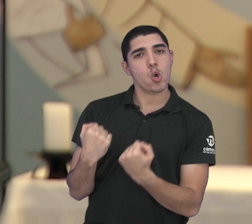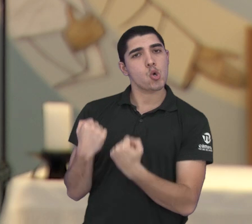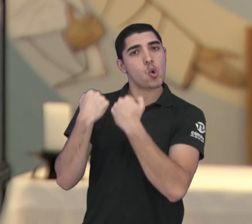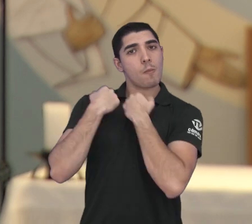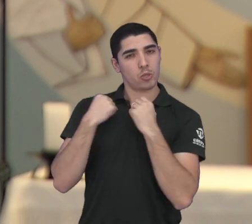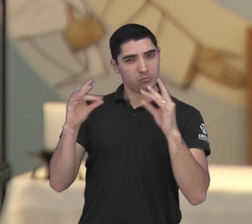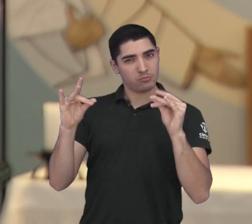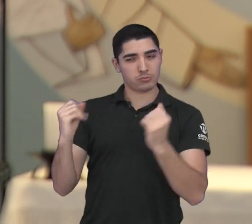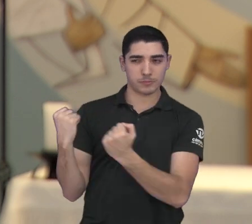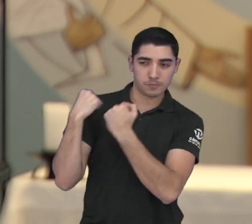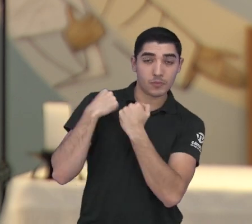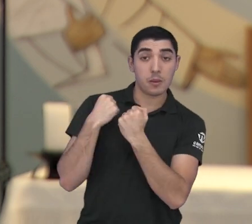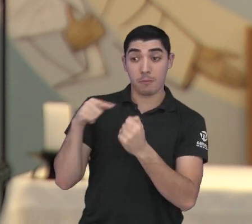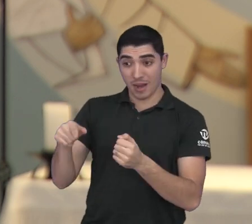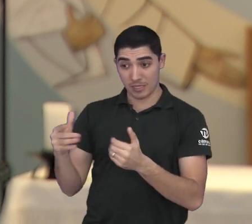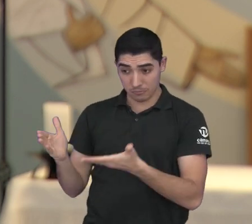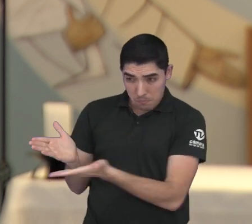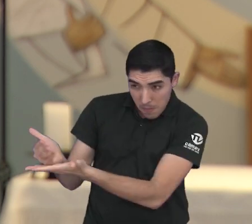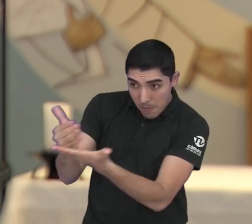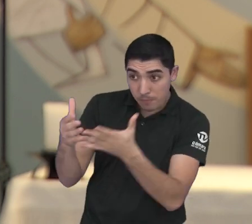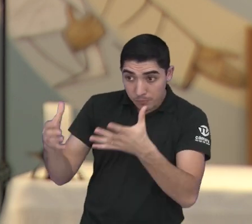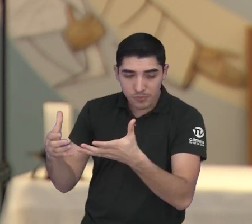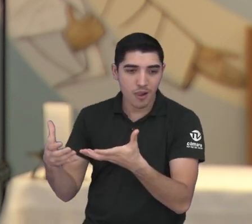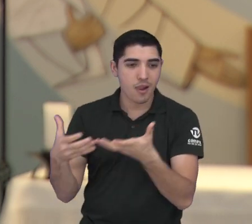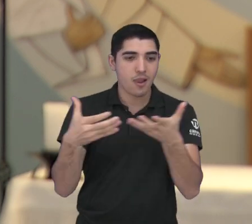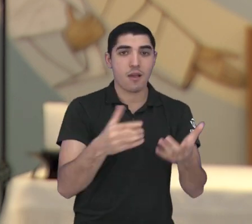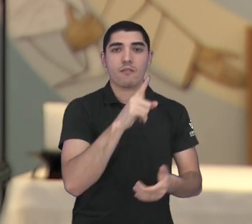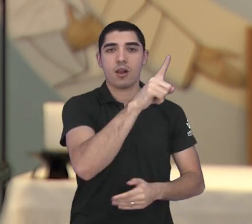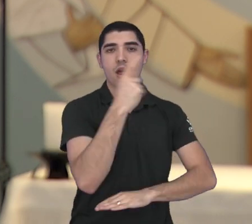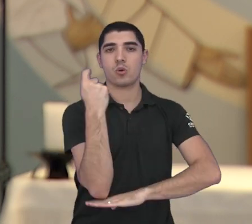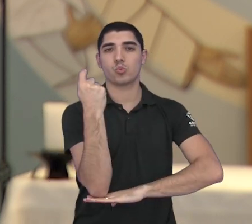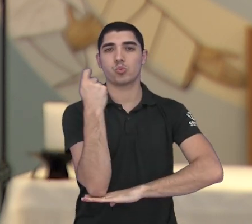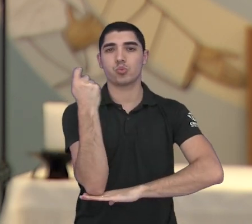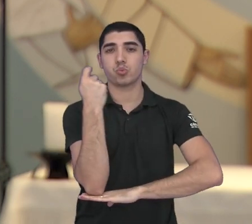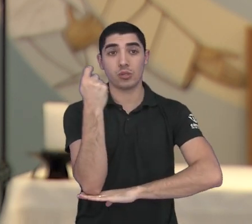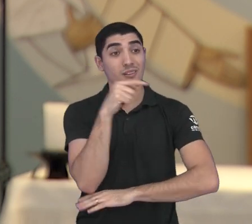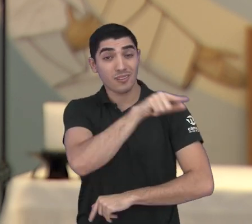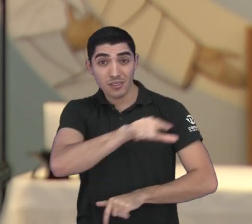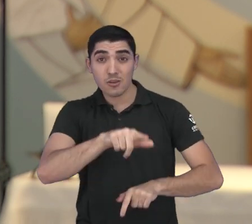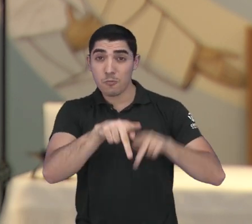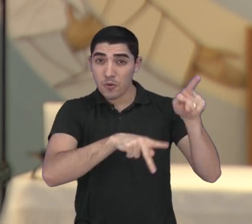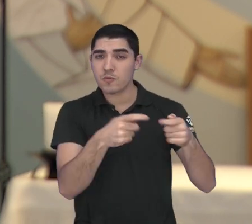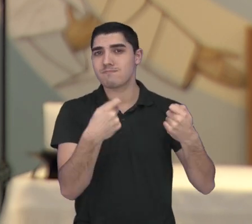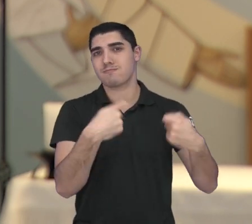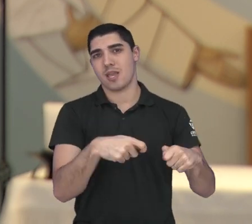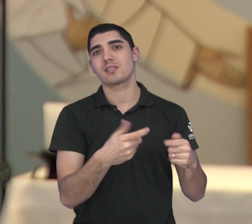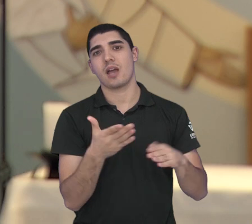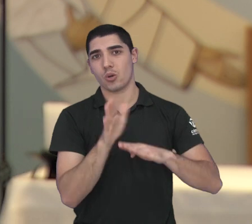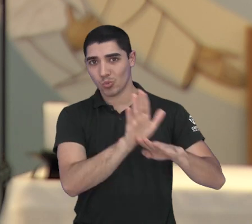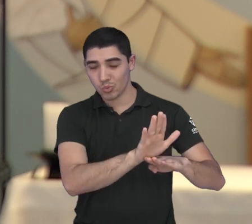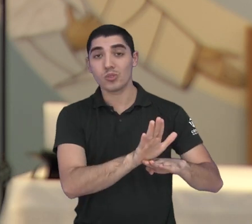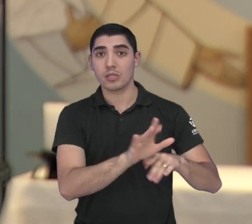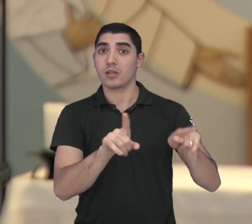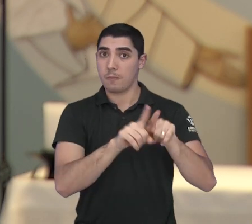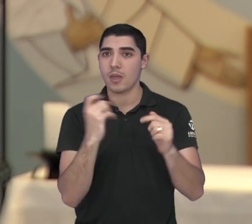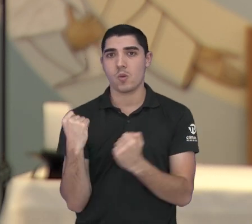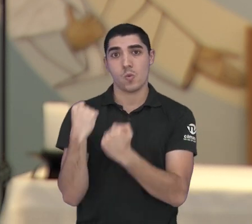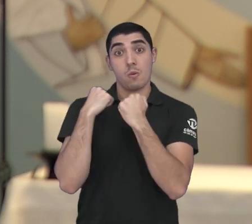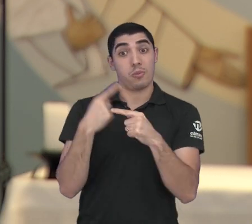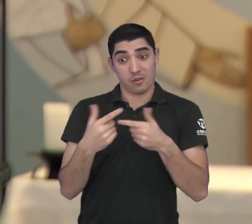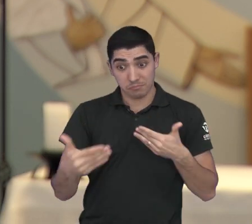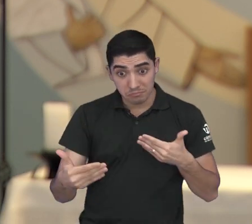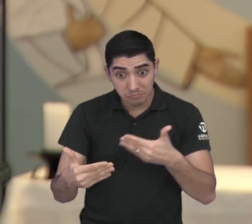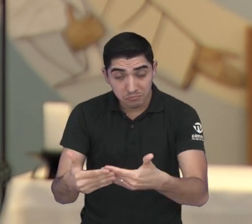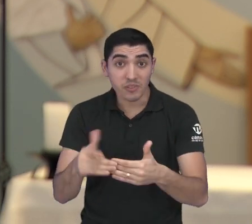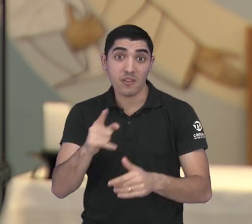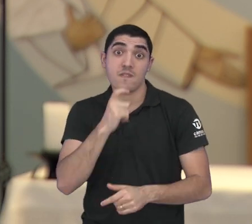arrecadando cobertores e mantas para enviar para o povo do Rio Grande do Sul, né, que está precisando de tudo, e inclusive